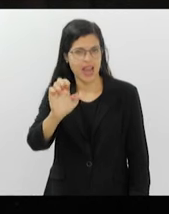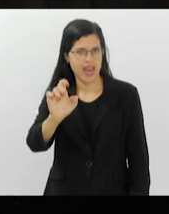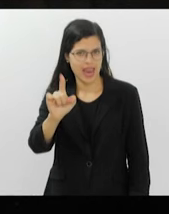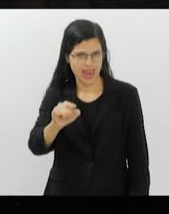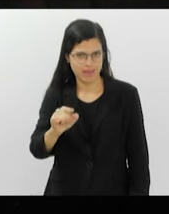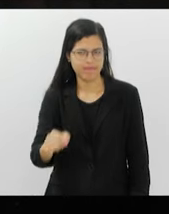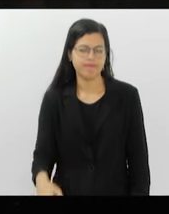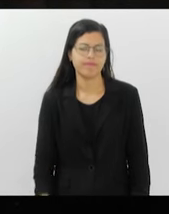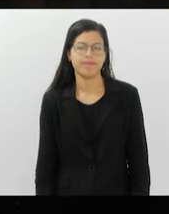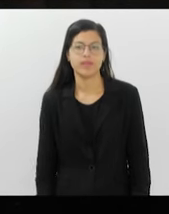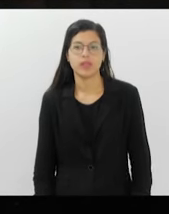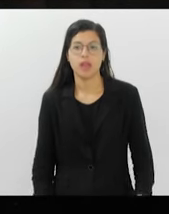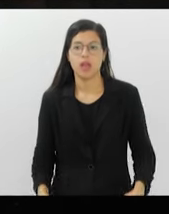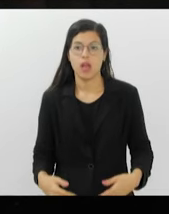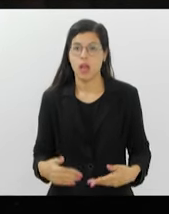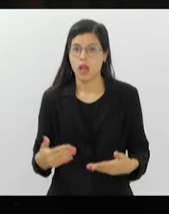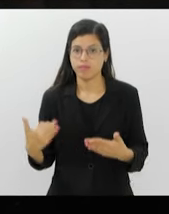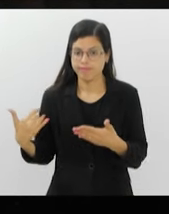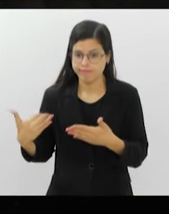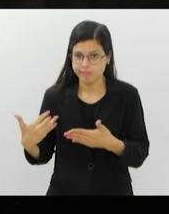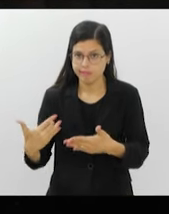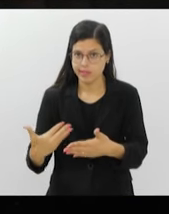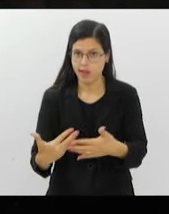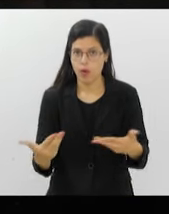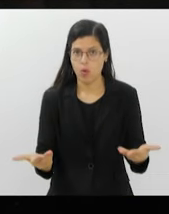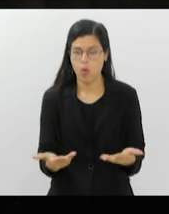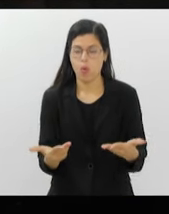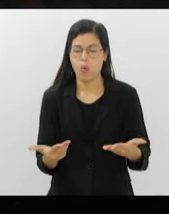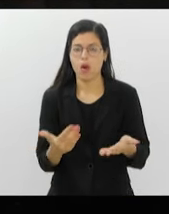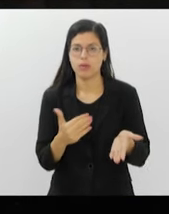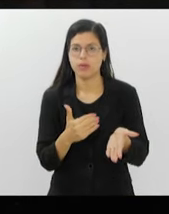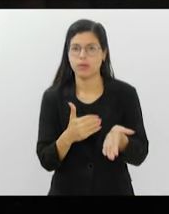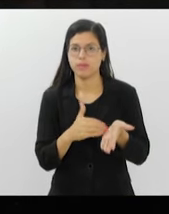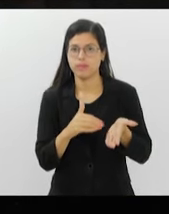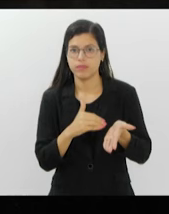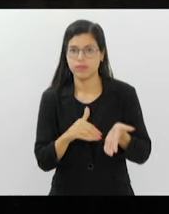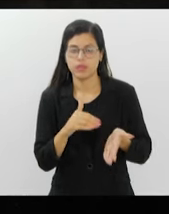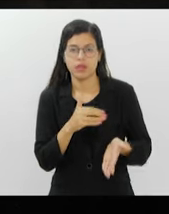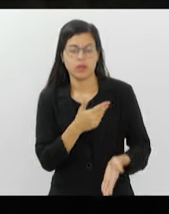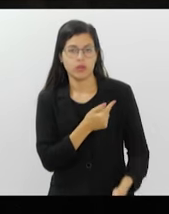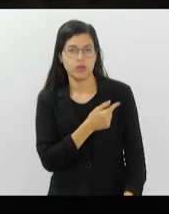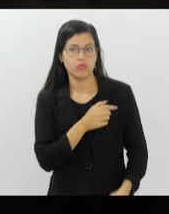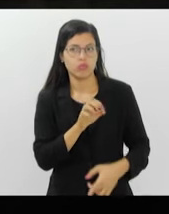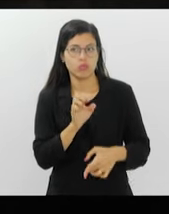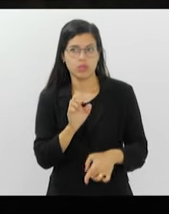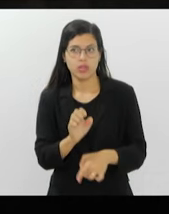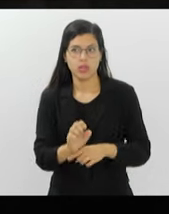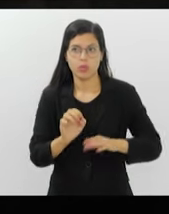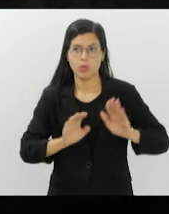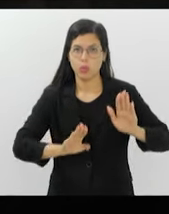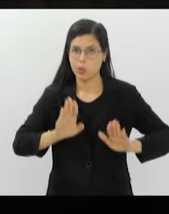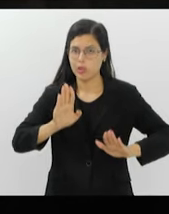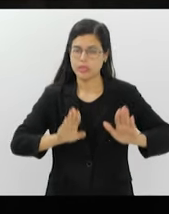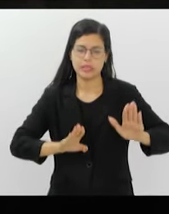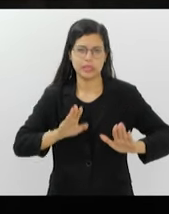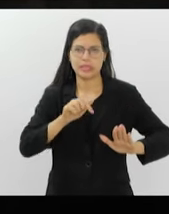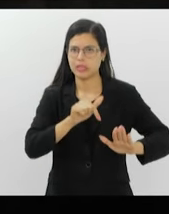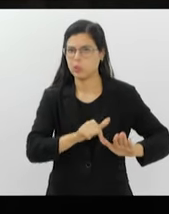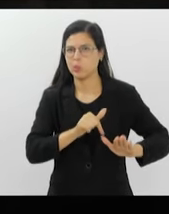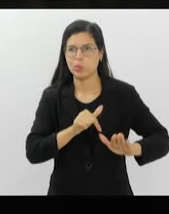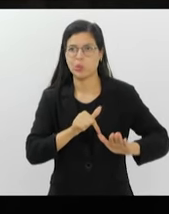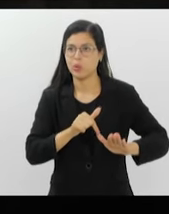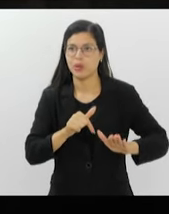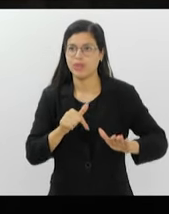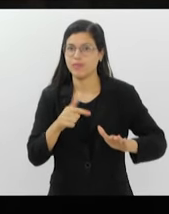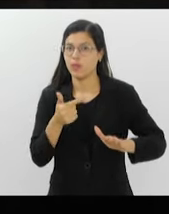agora o governo do estado via secretaria de transporte não licitou a câmara de compensação então não integra